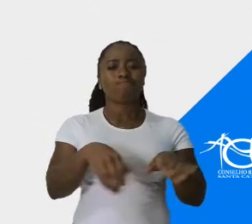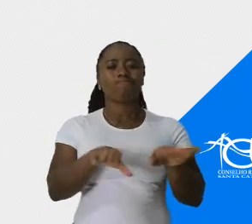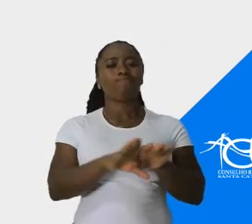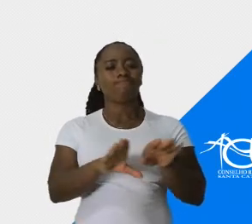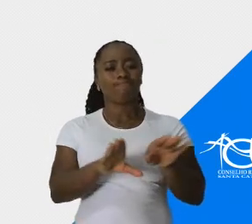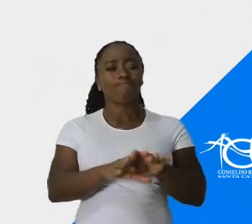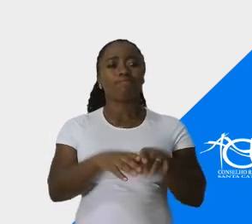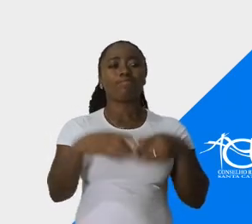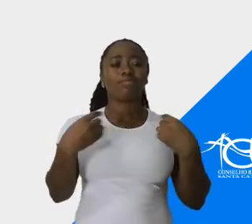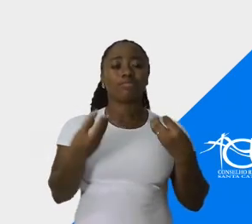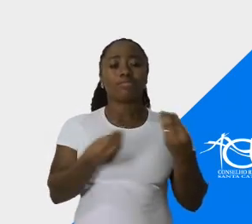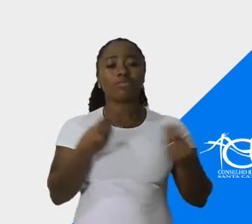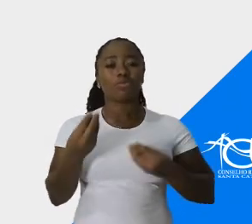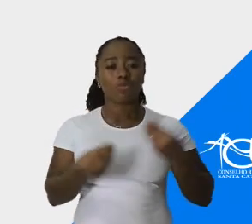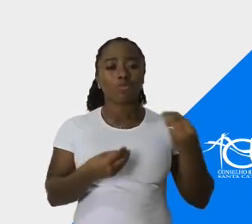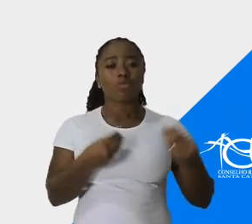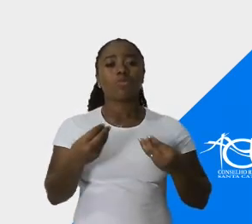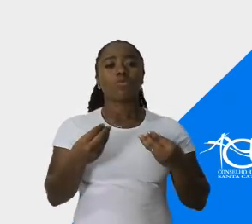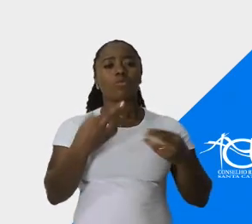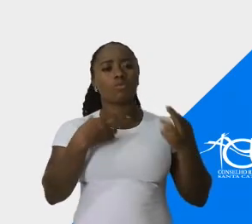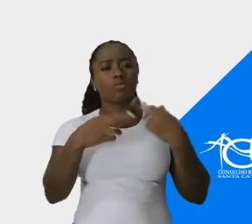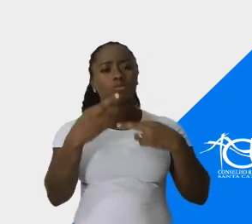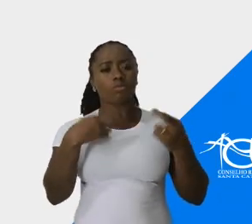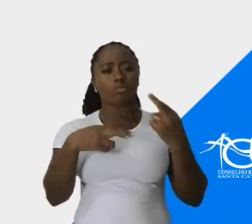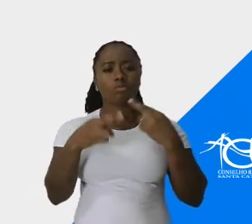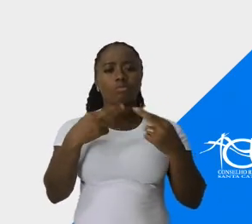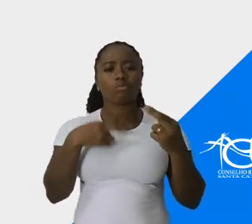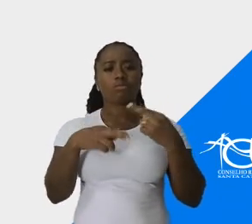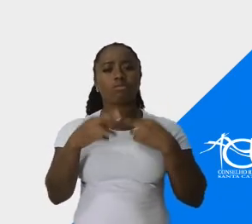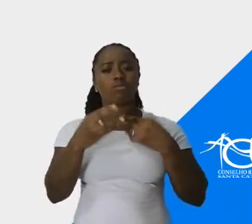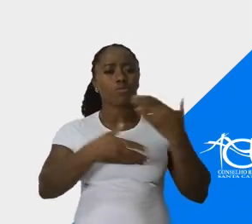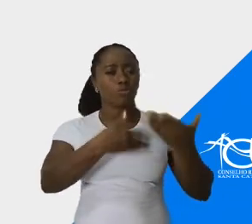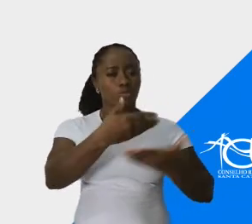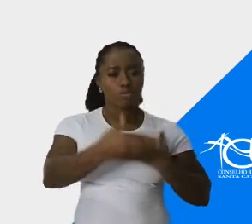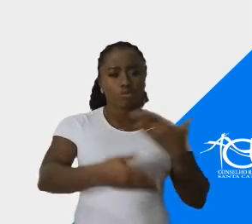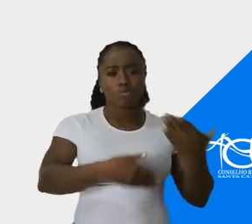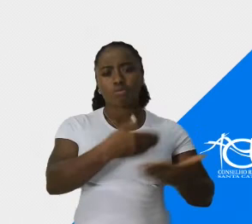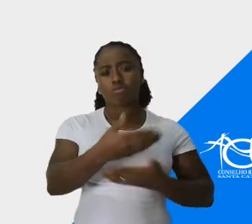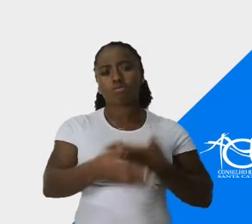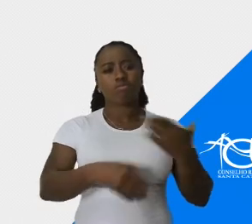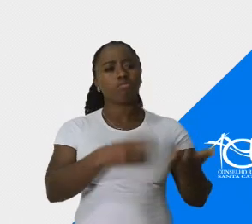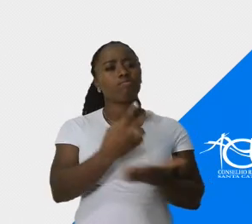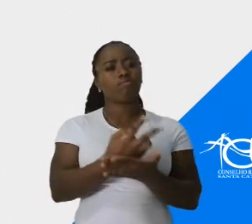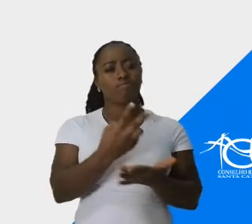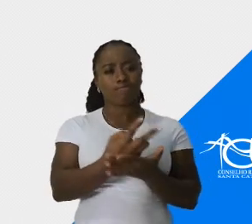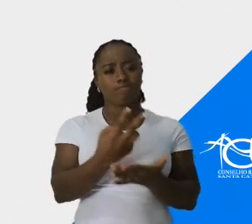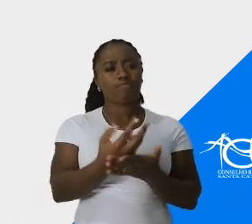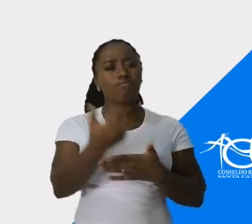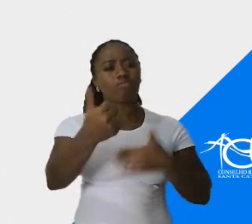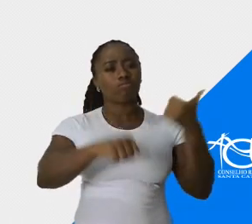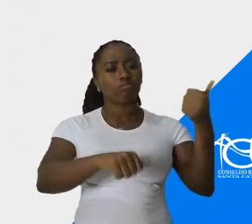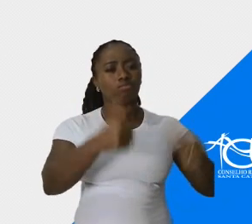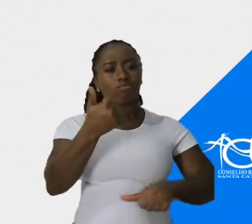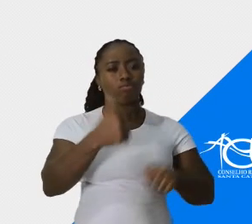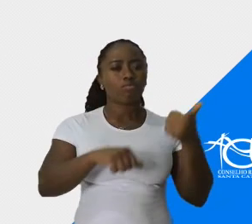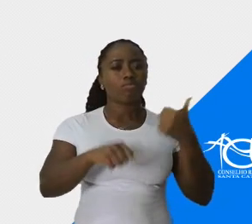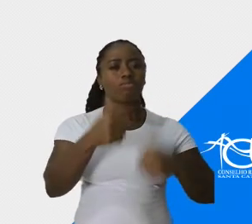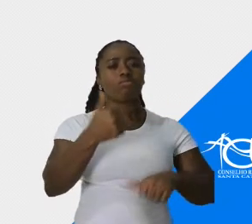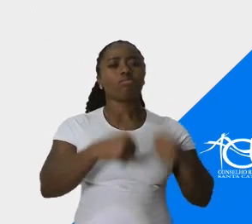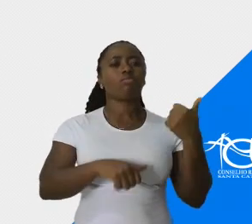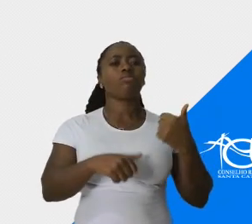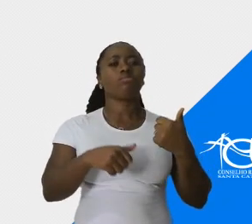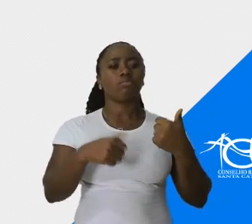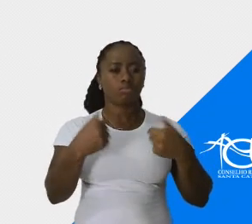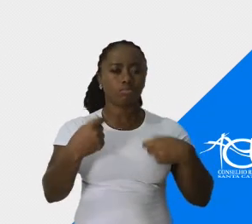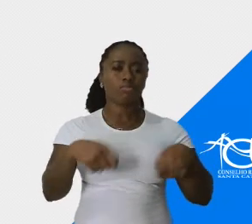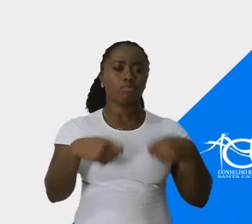ser permanentemente subestabelecida em qualquer processo de avaliação. Então, no final das contas, a gente relaciona isso para poder avaliar. Tá?